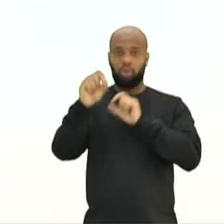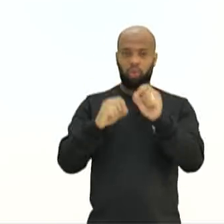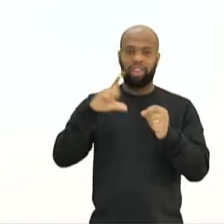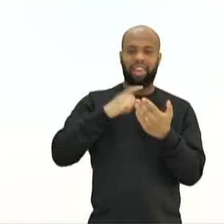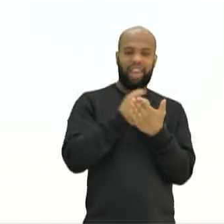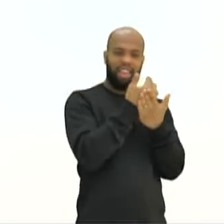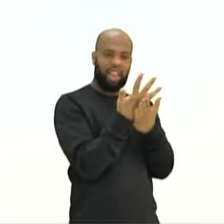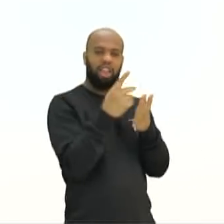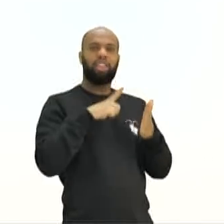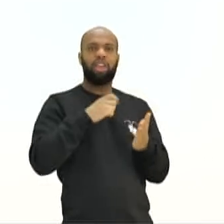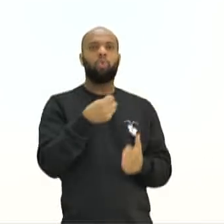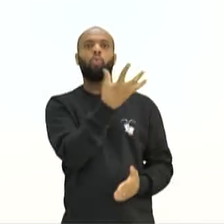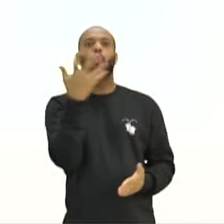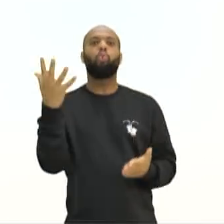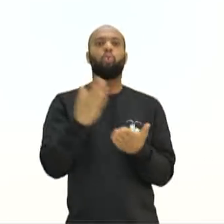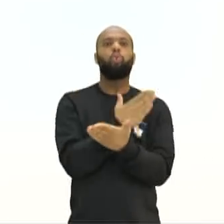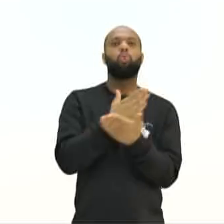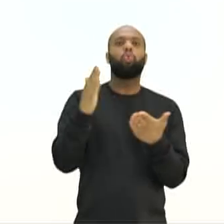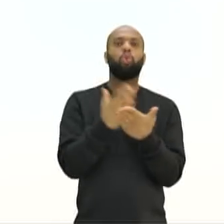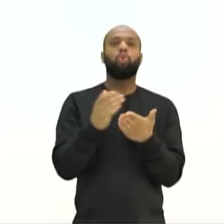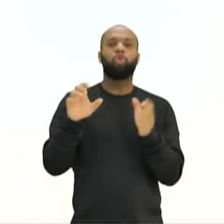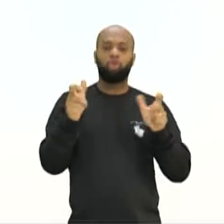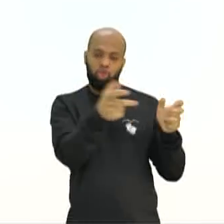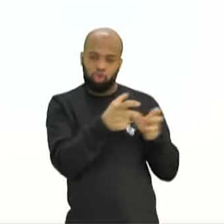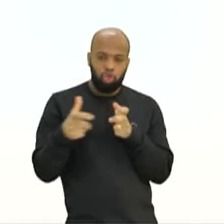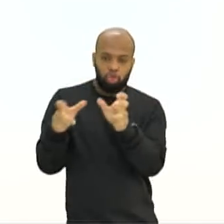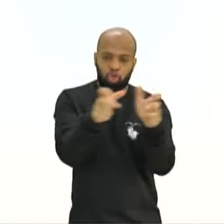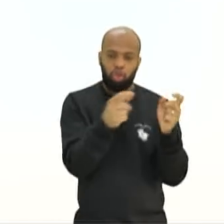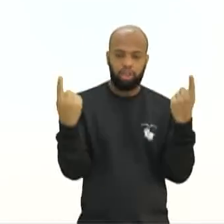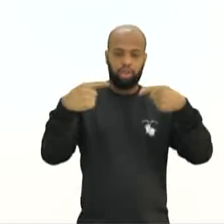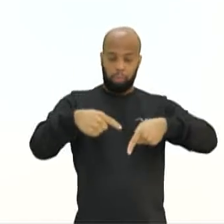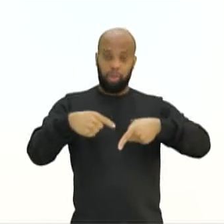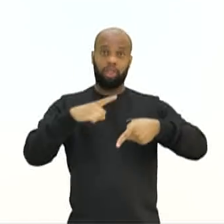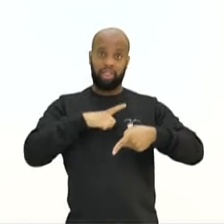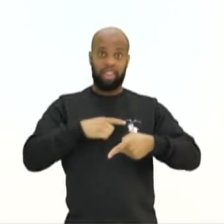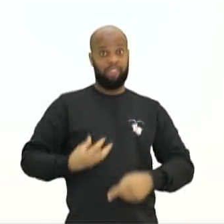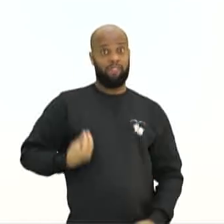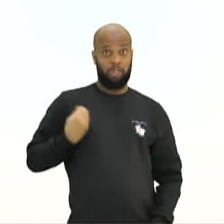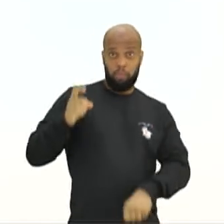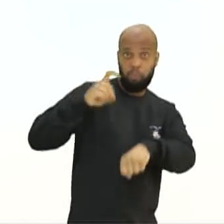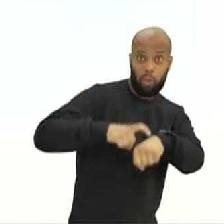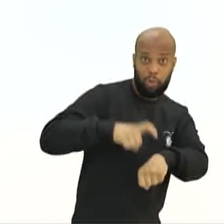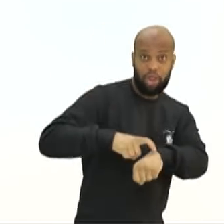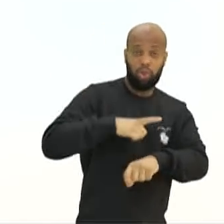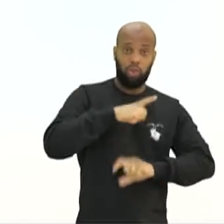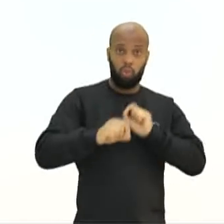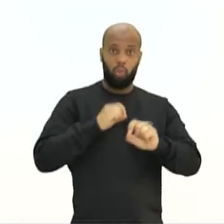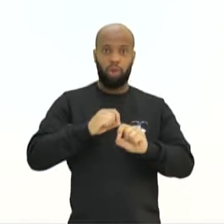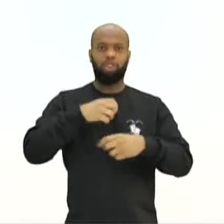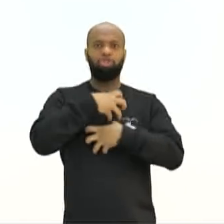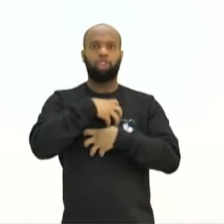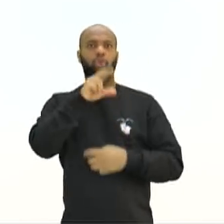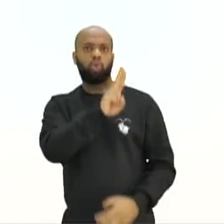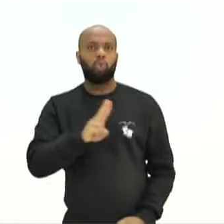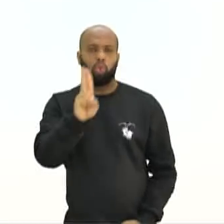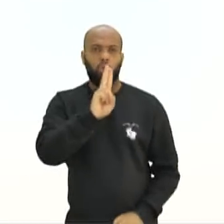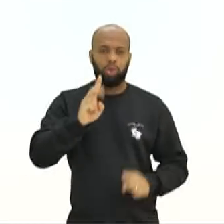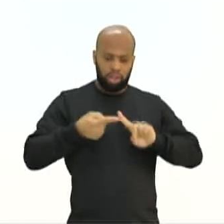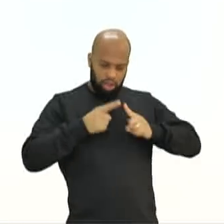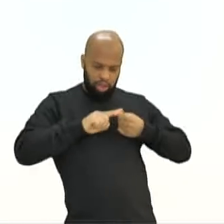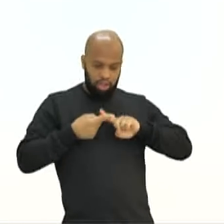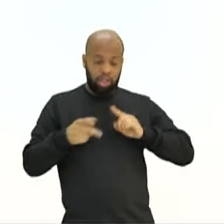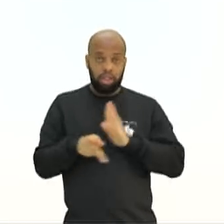serviços e produtos a possibilidade de jogar em um cassino online ao vivo, reproduzindo por meio de combinação